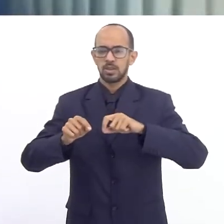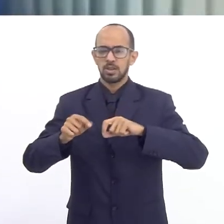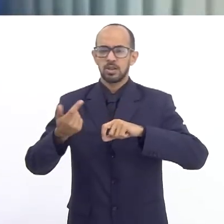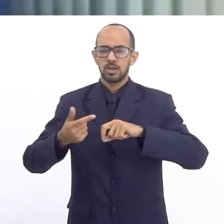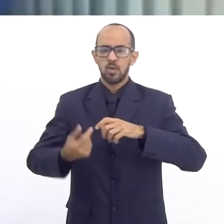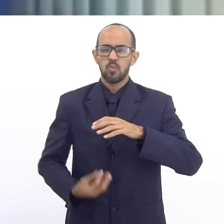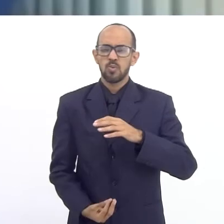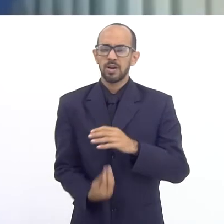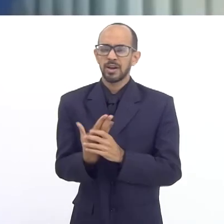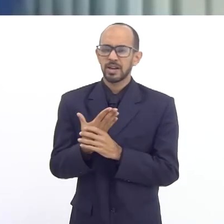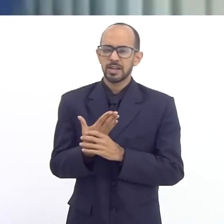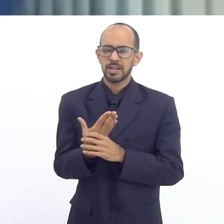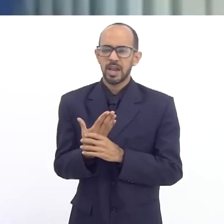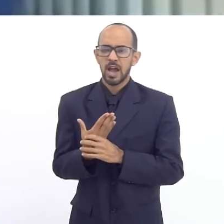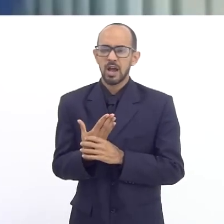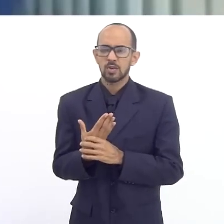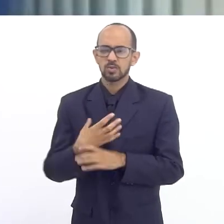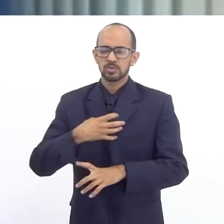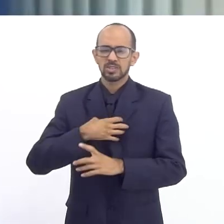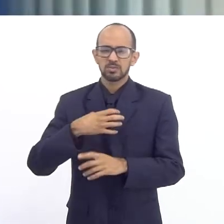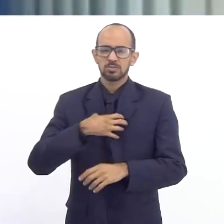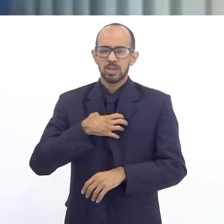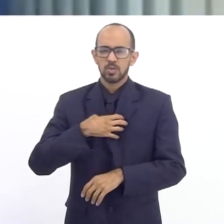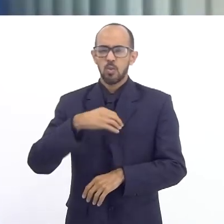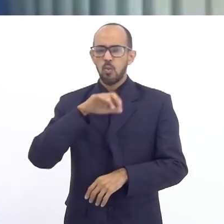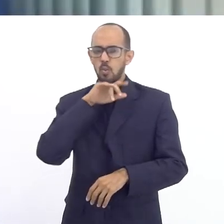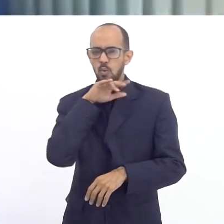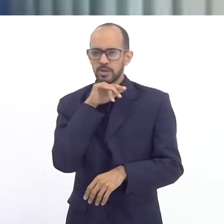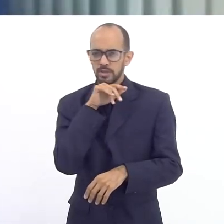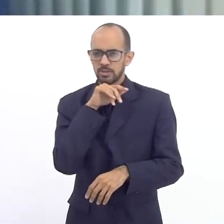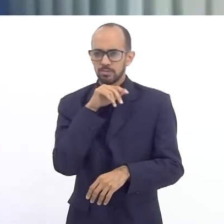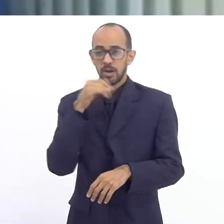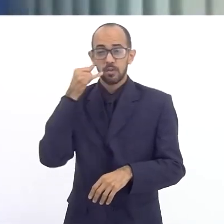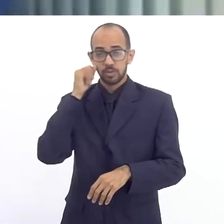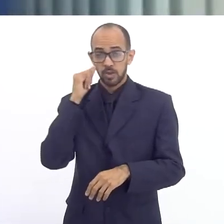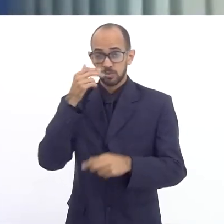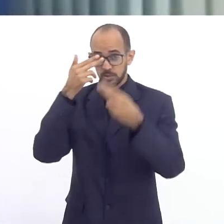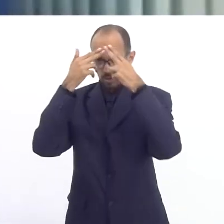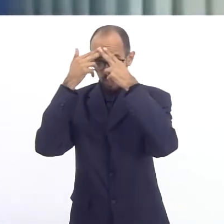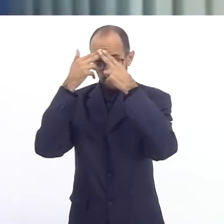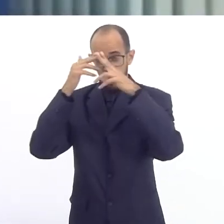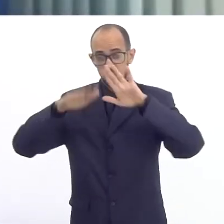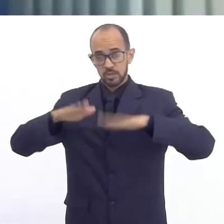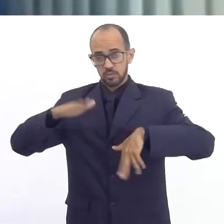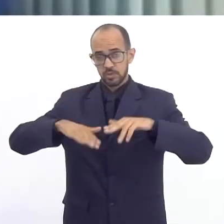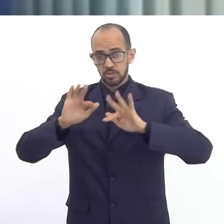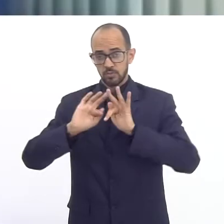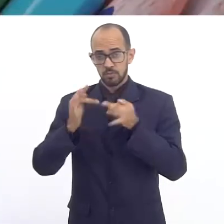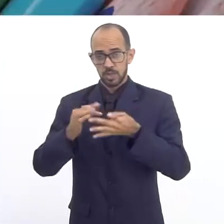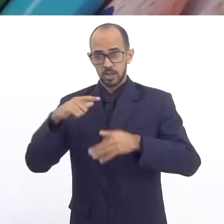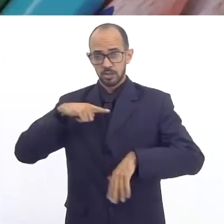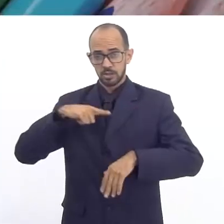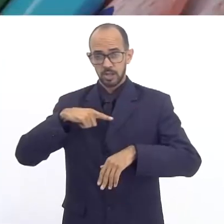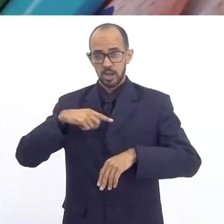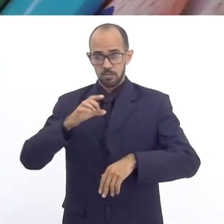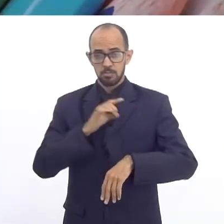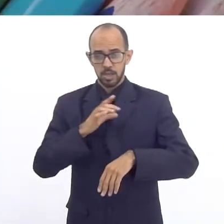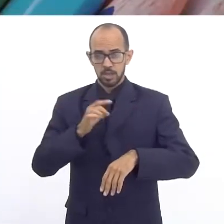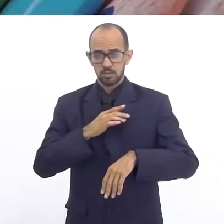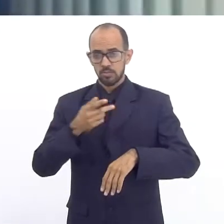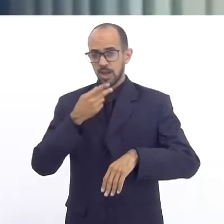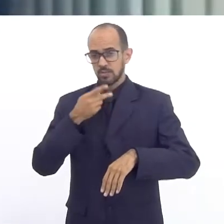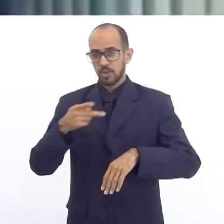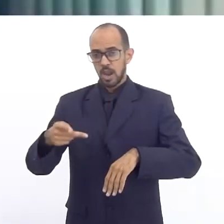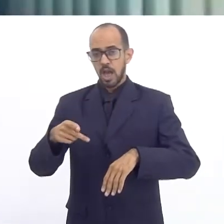nenhum mal do ponto de vista afetivo, emocional, sem trauma, que os pais têm muito medo de traumatizar. Mas